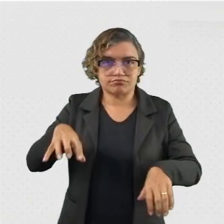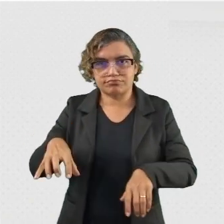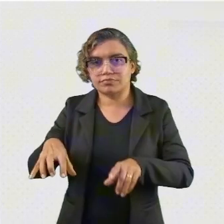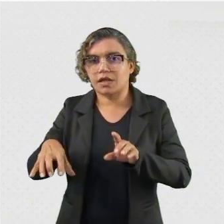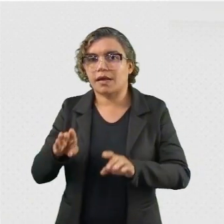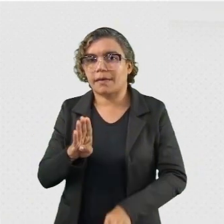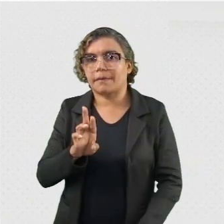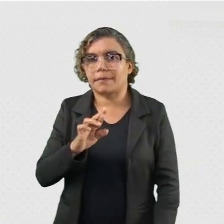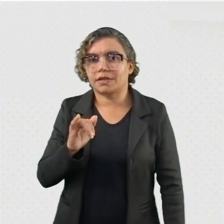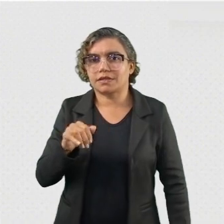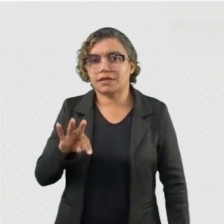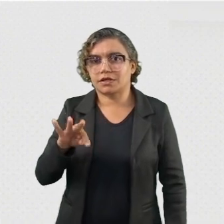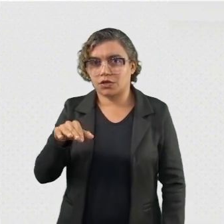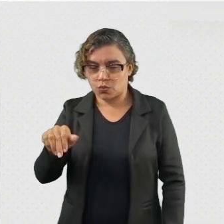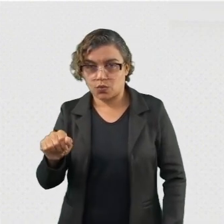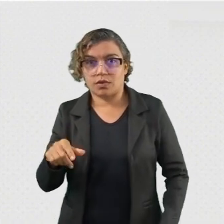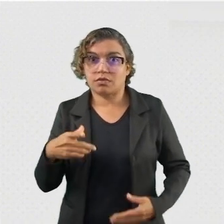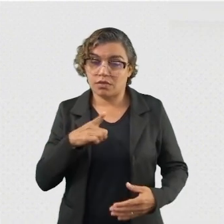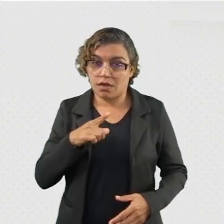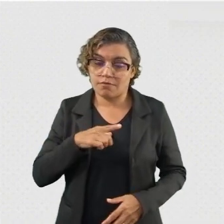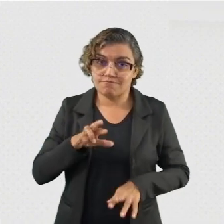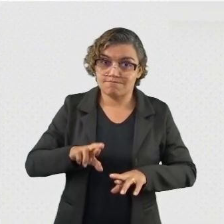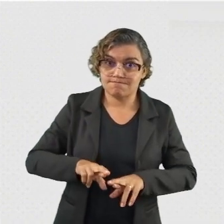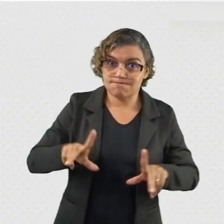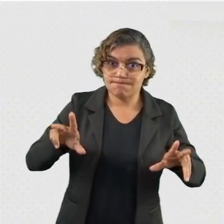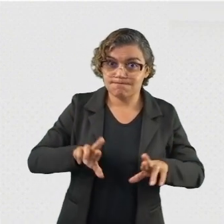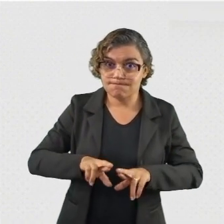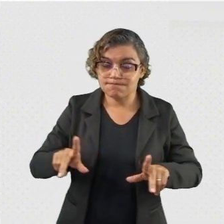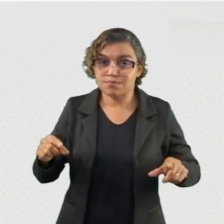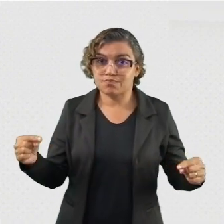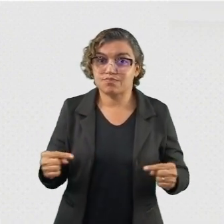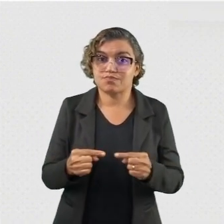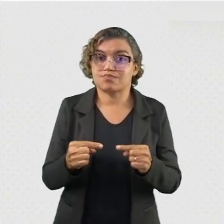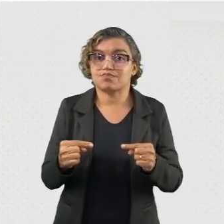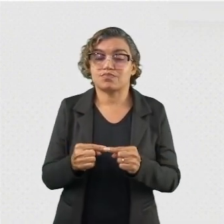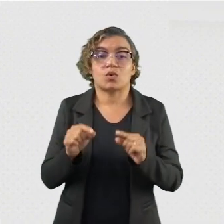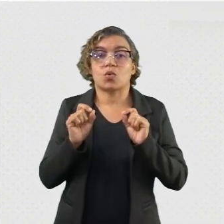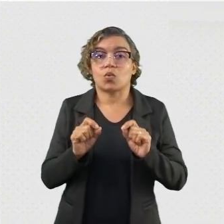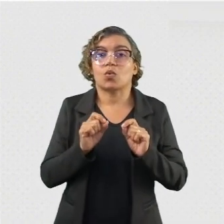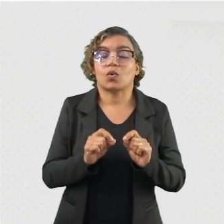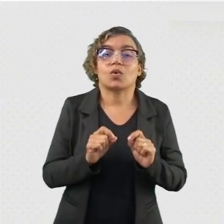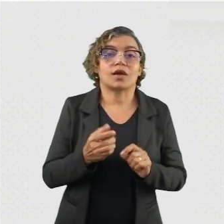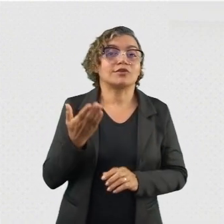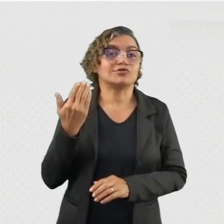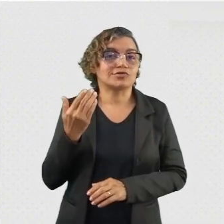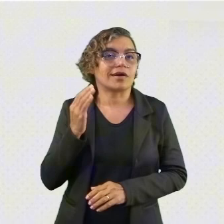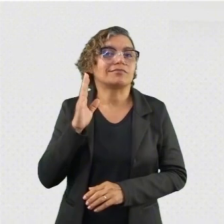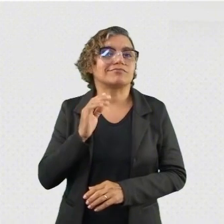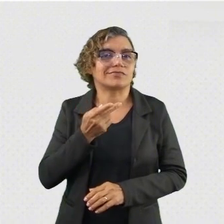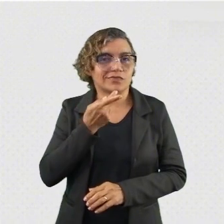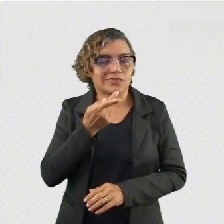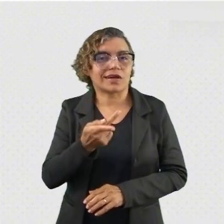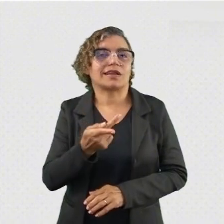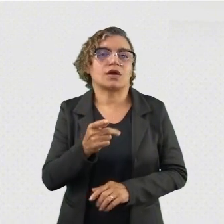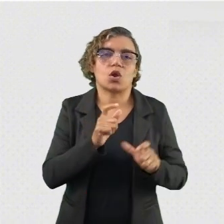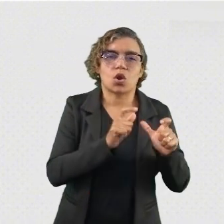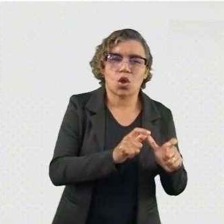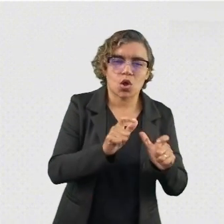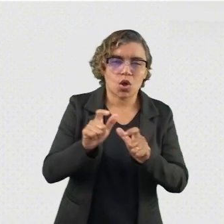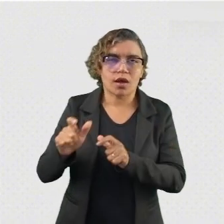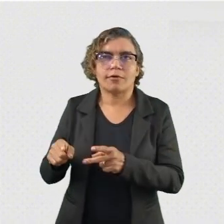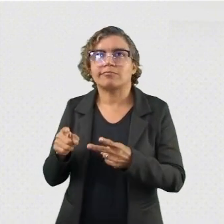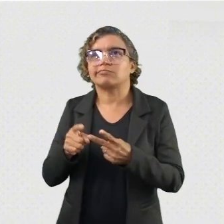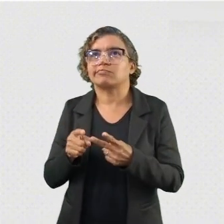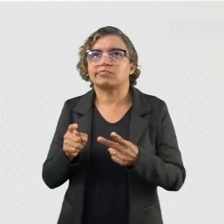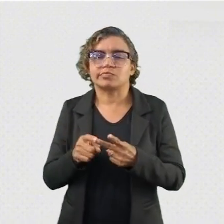dessas modificações ou dessas diferenças estão associadas àqueles aspectos que nós citamos. O local,